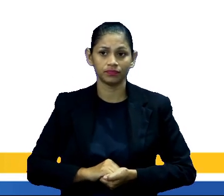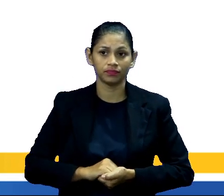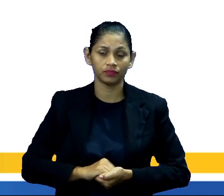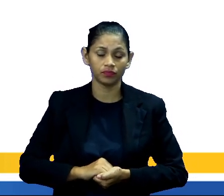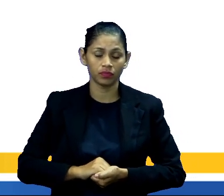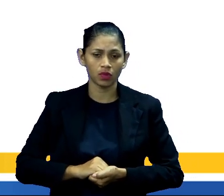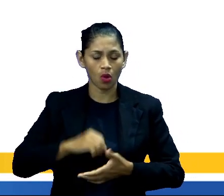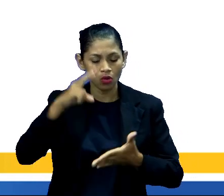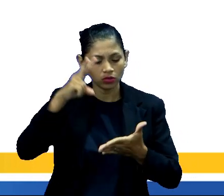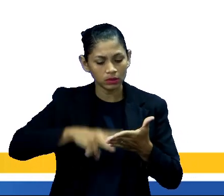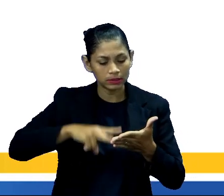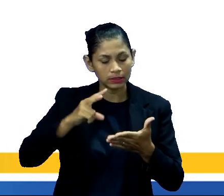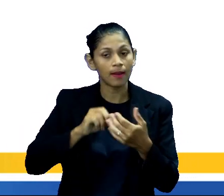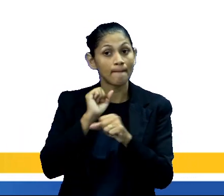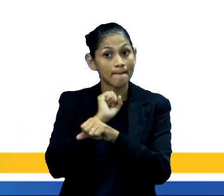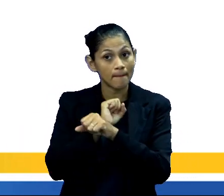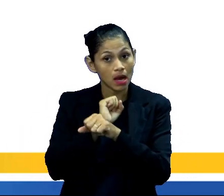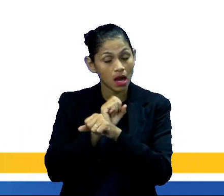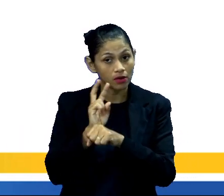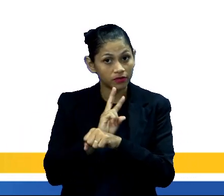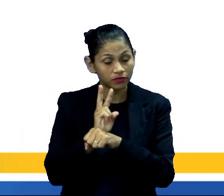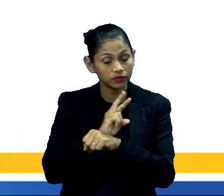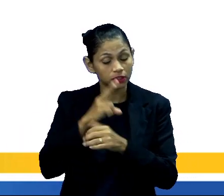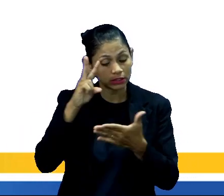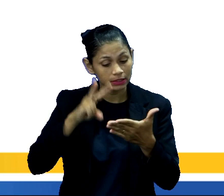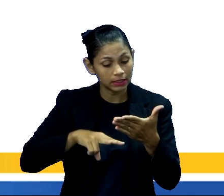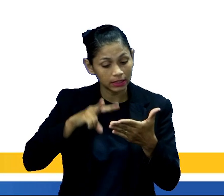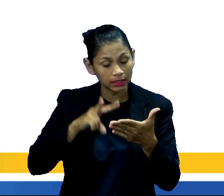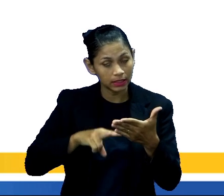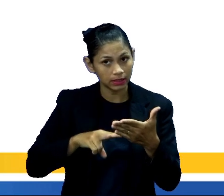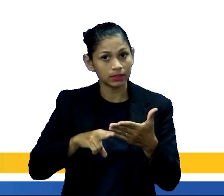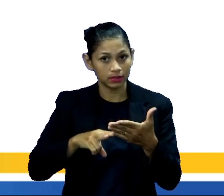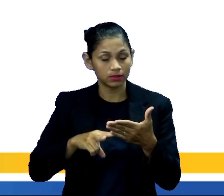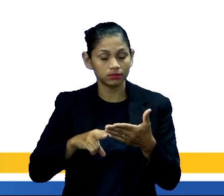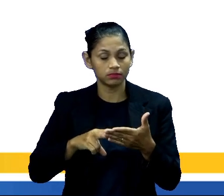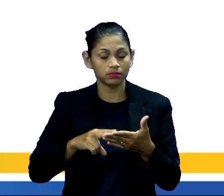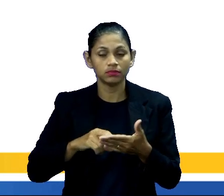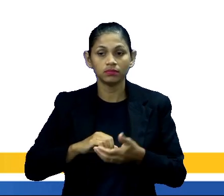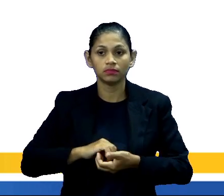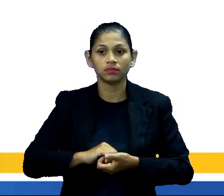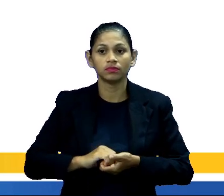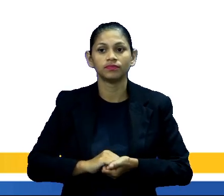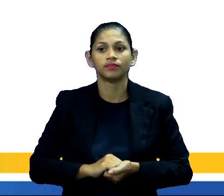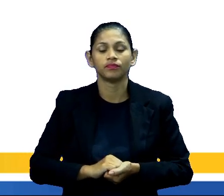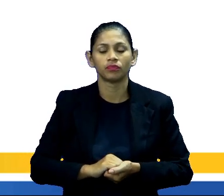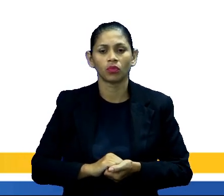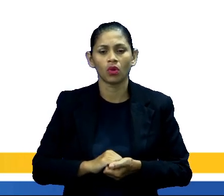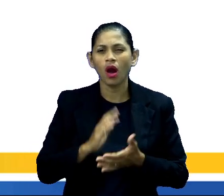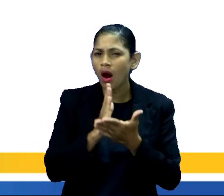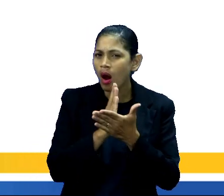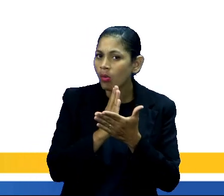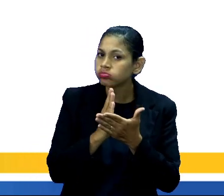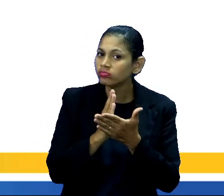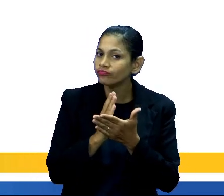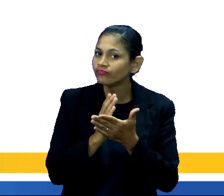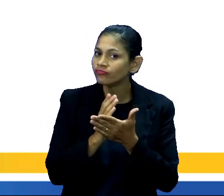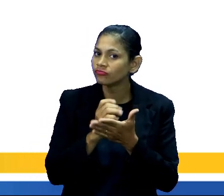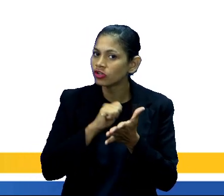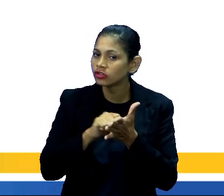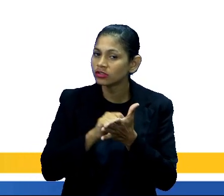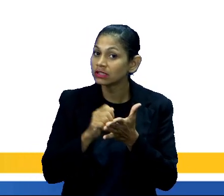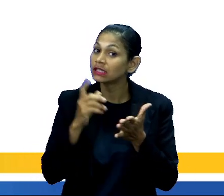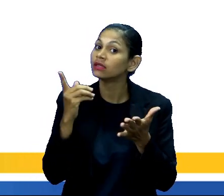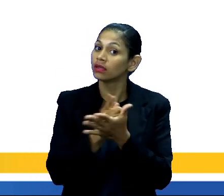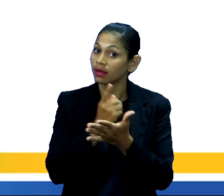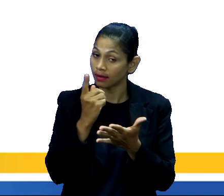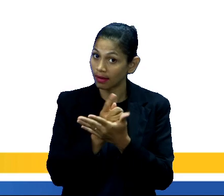Então, vocês vão ler essas frases aí comigo e alguma delas ali não foi escrita, corretamente. Vamos ver qual